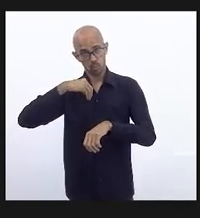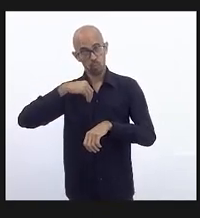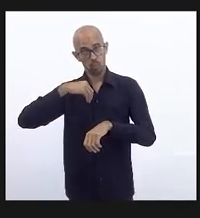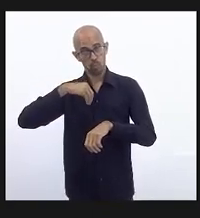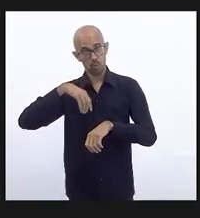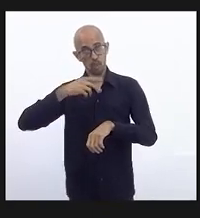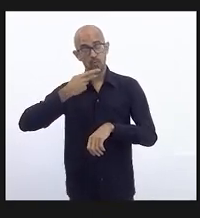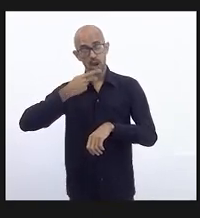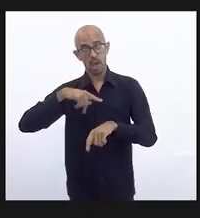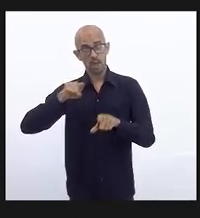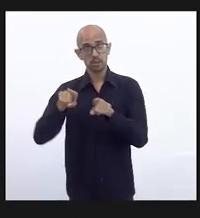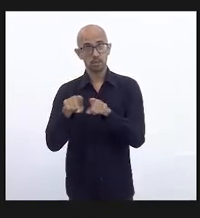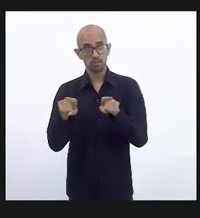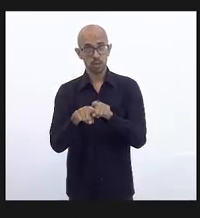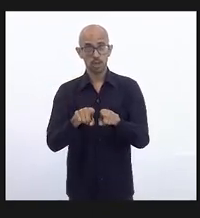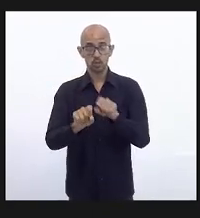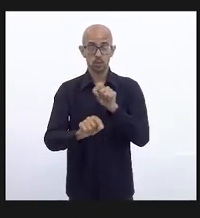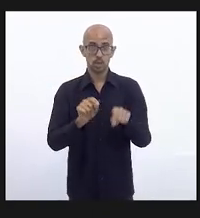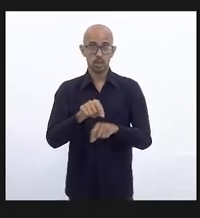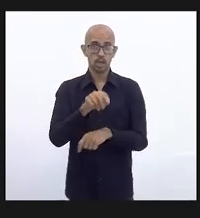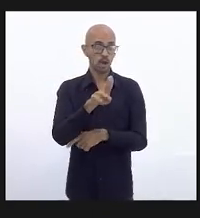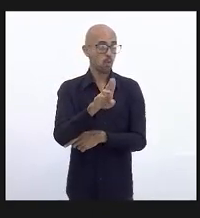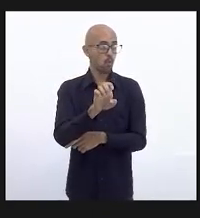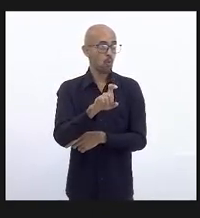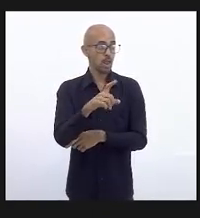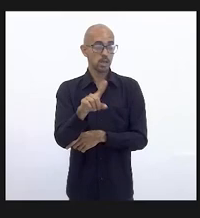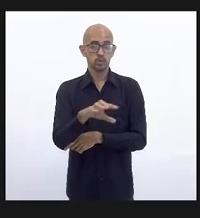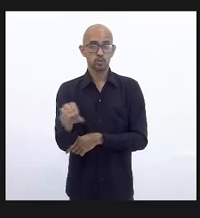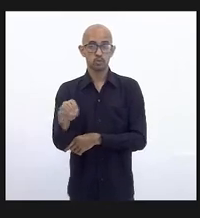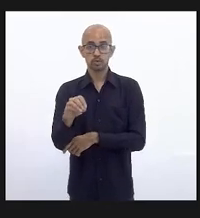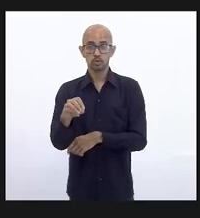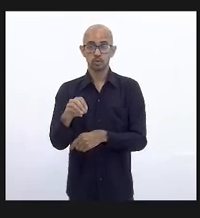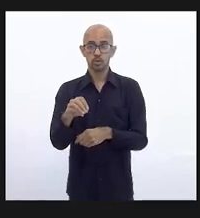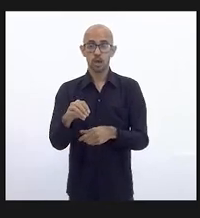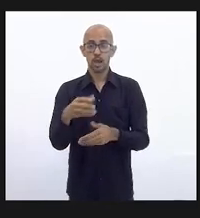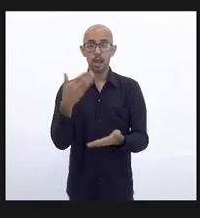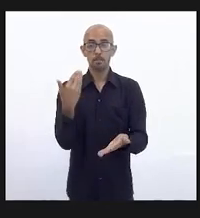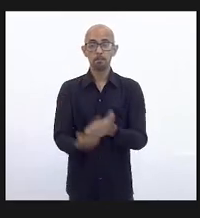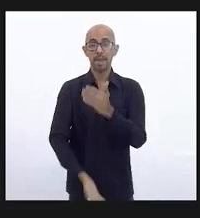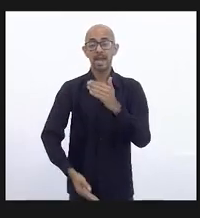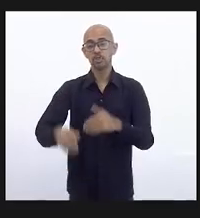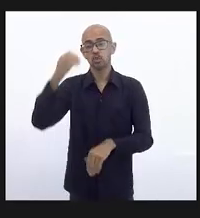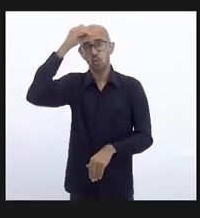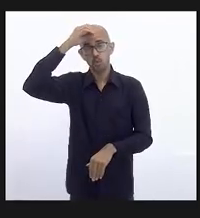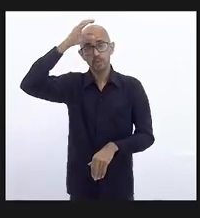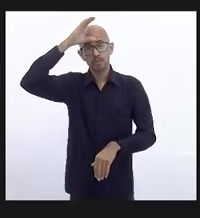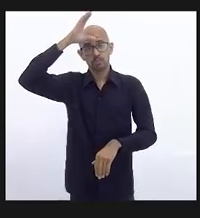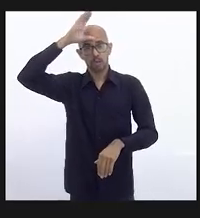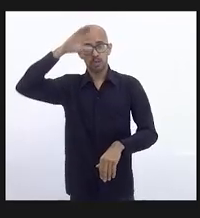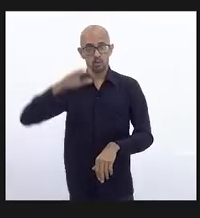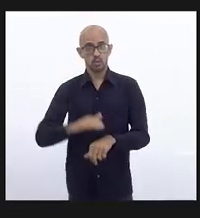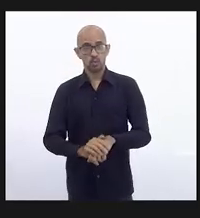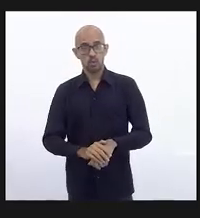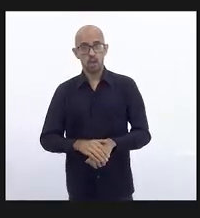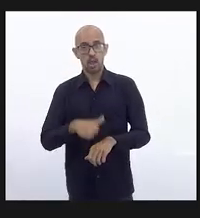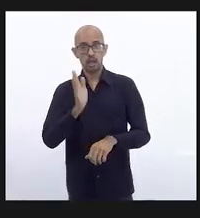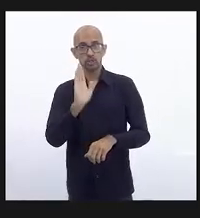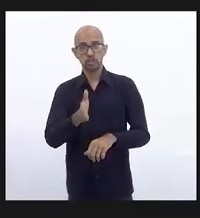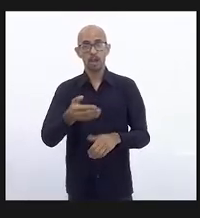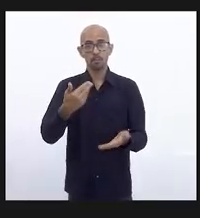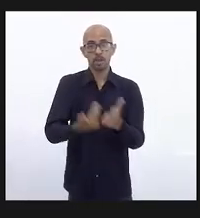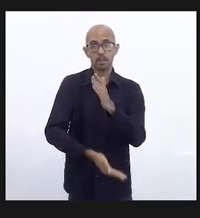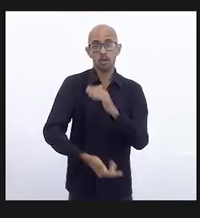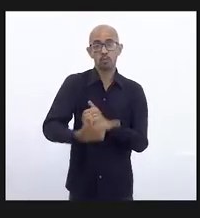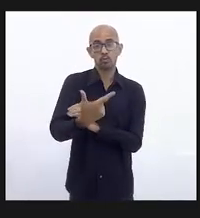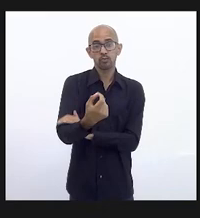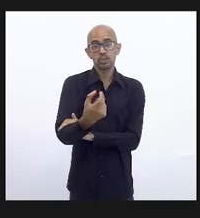a UESO vive permanentemente uma fuga de cérebros. A UESO perdeu, nos últimos anos, quase